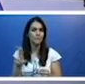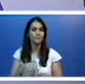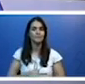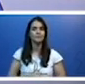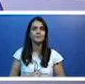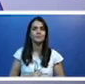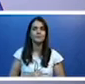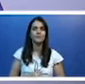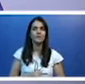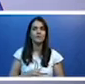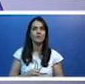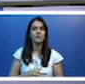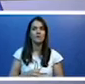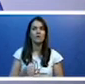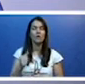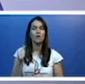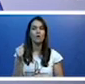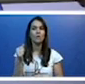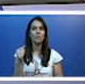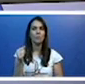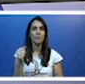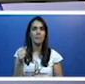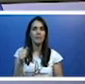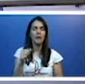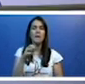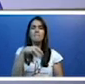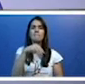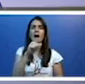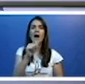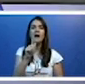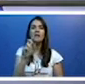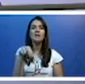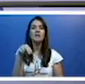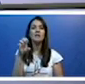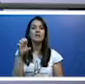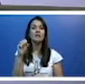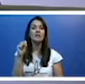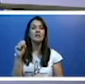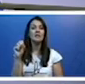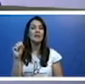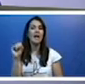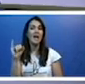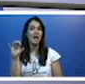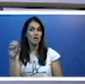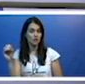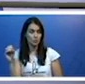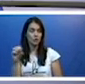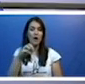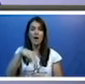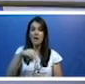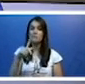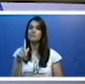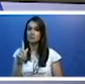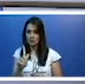um potássio, um OH. O hidróxido de magnésio, na proporção de um magnésio para duas hidroxilas,